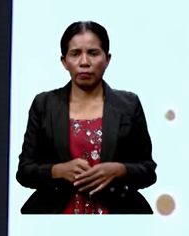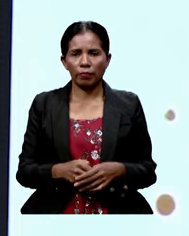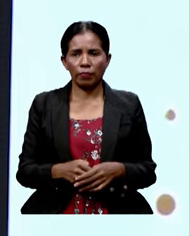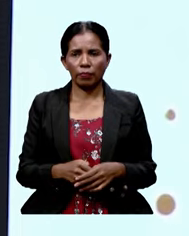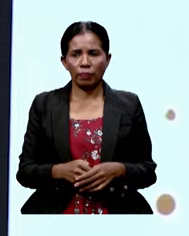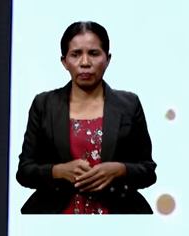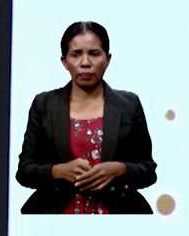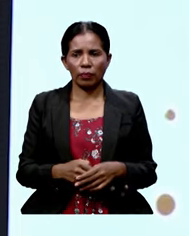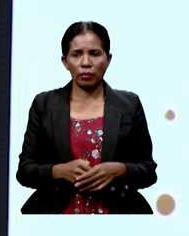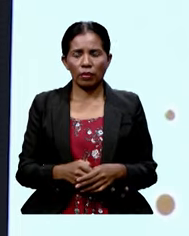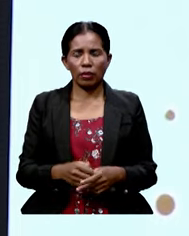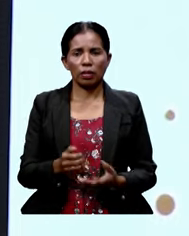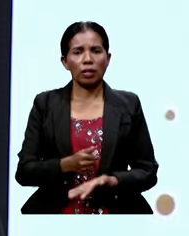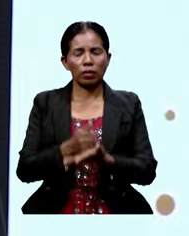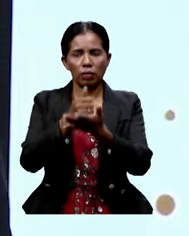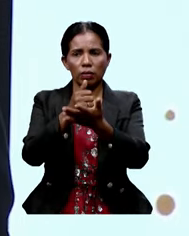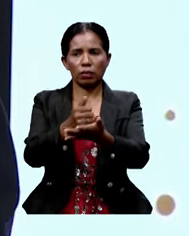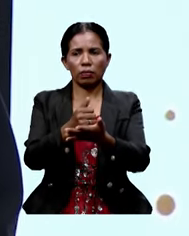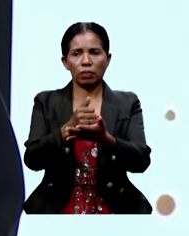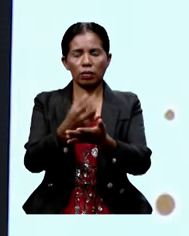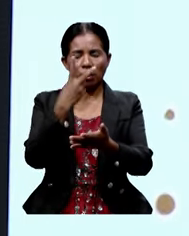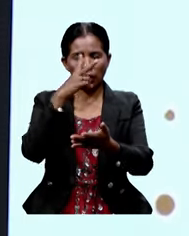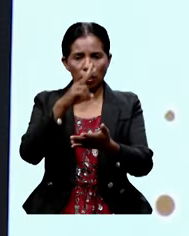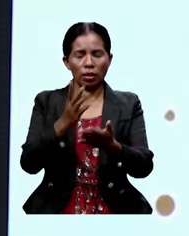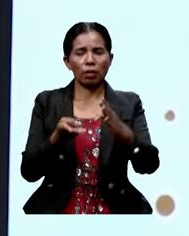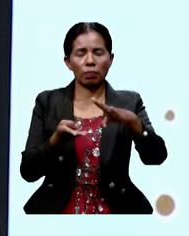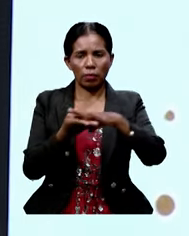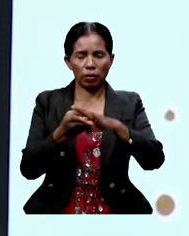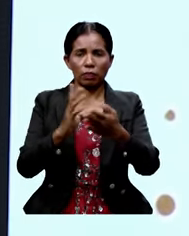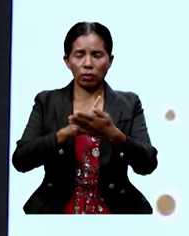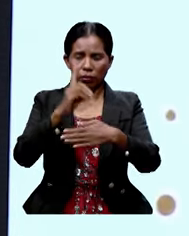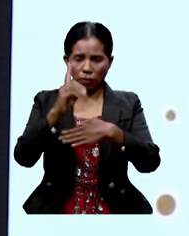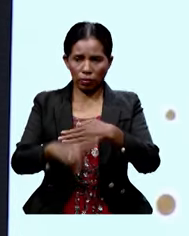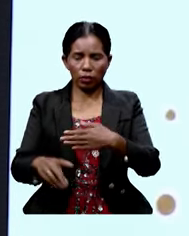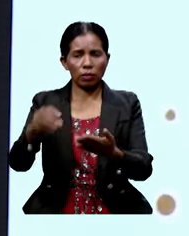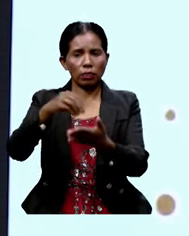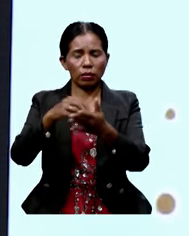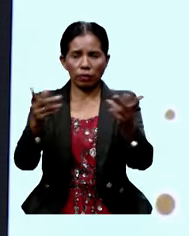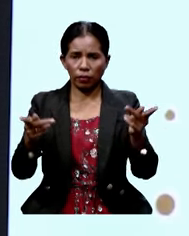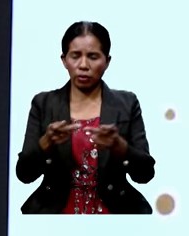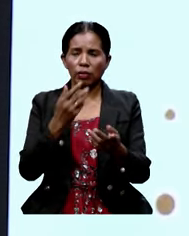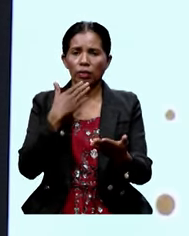se dá uma ata, mas vai muito dizer, porque cria condições